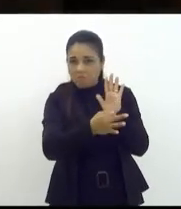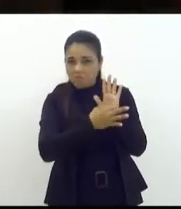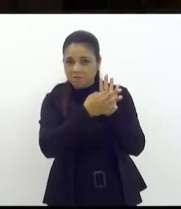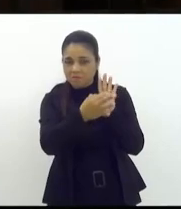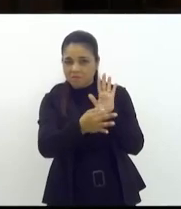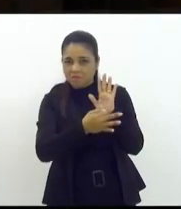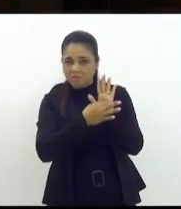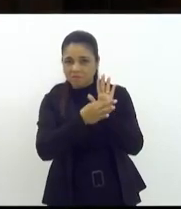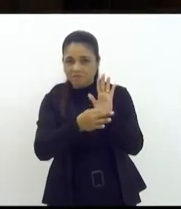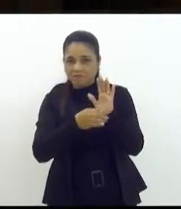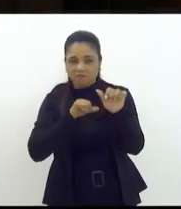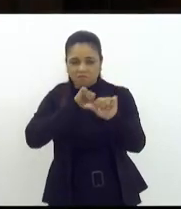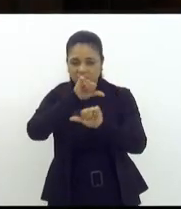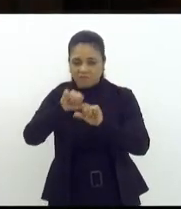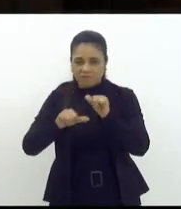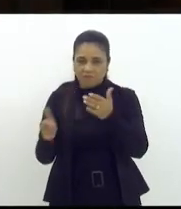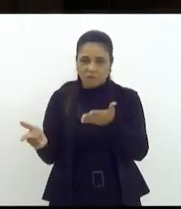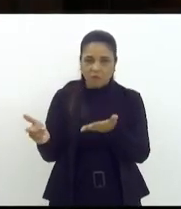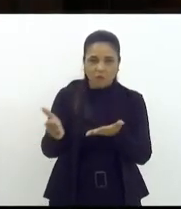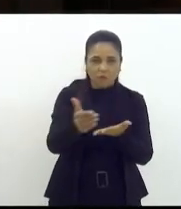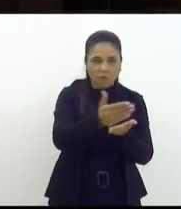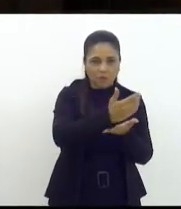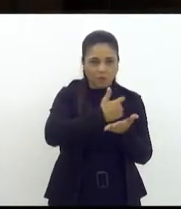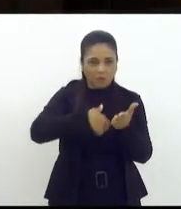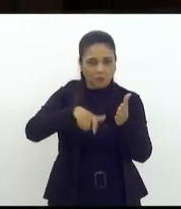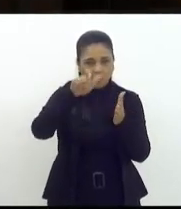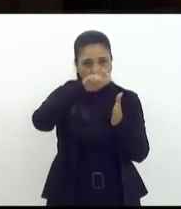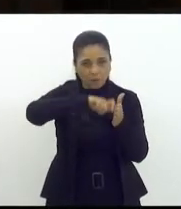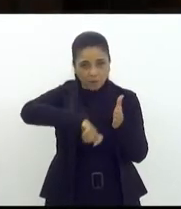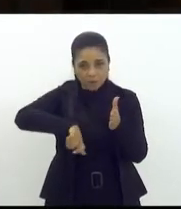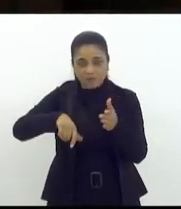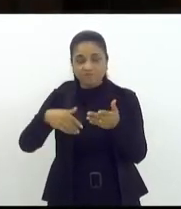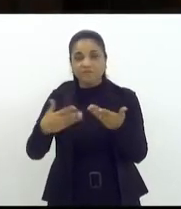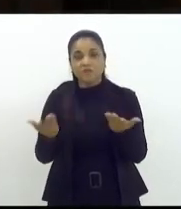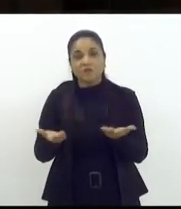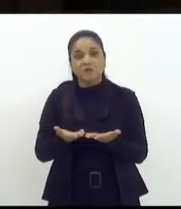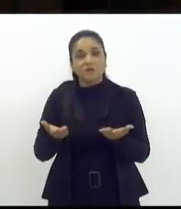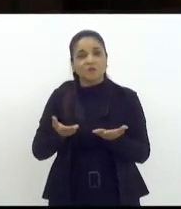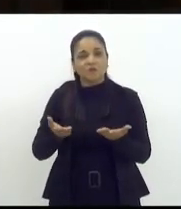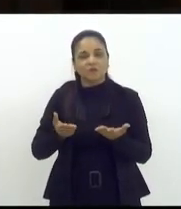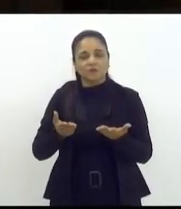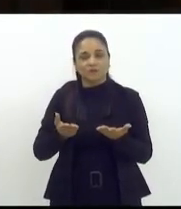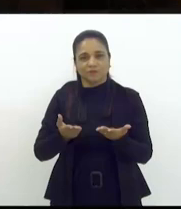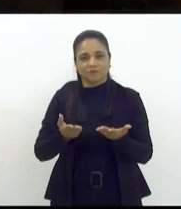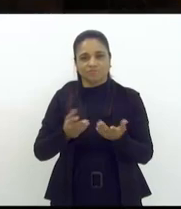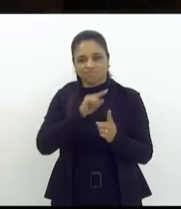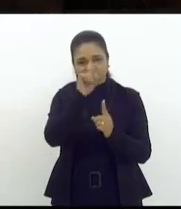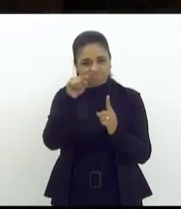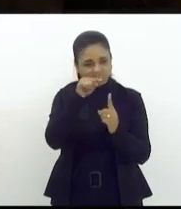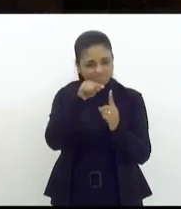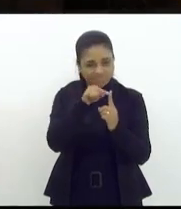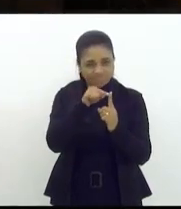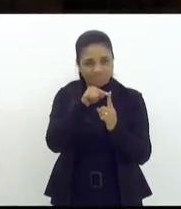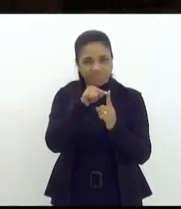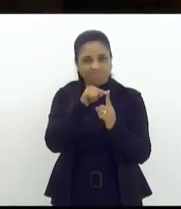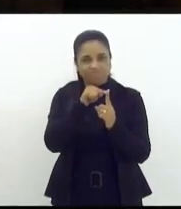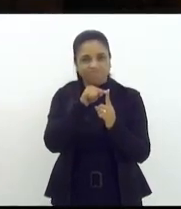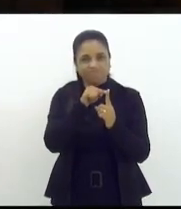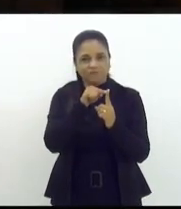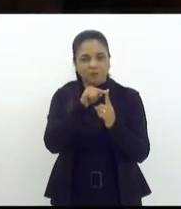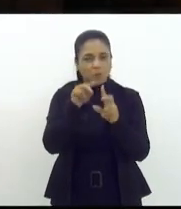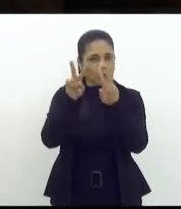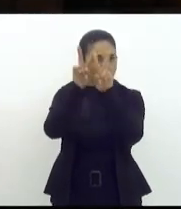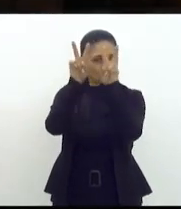da reforma tributária e hoje queria meter a um tópico